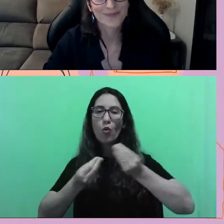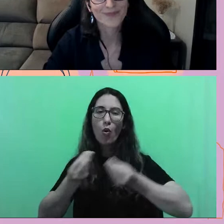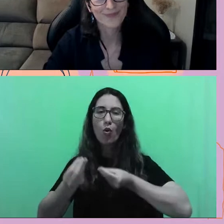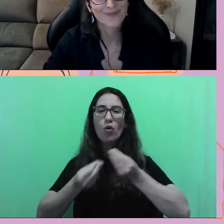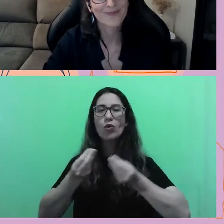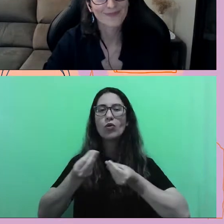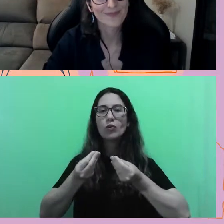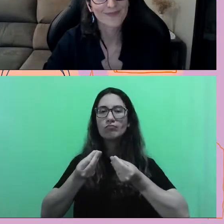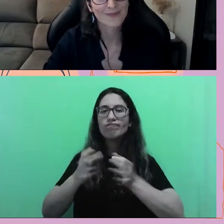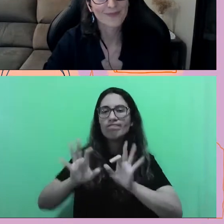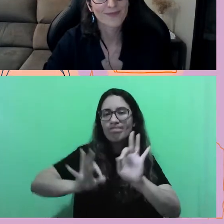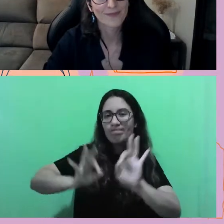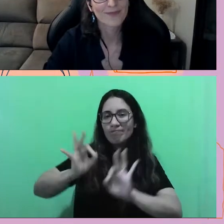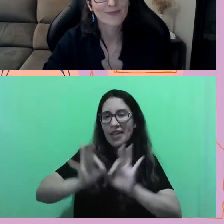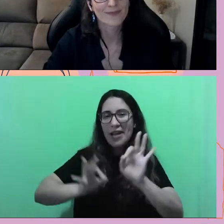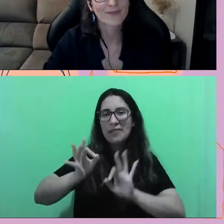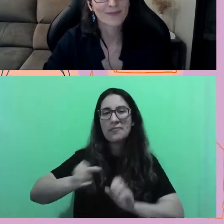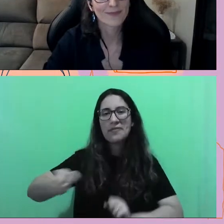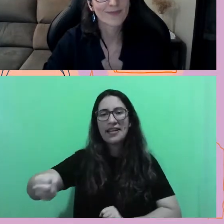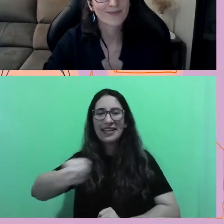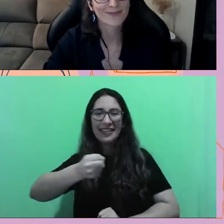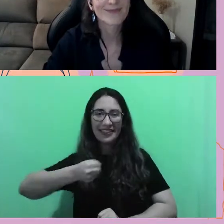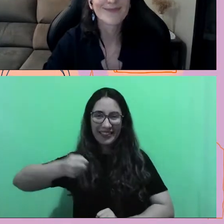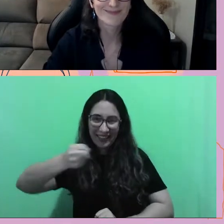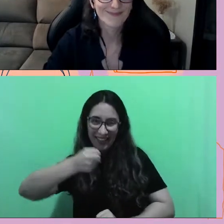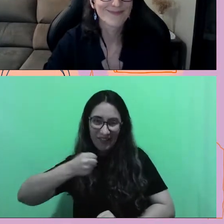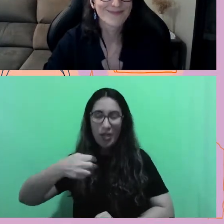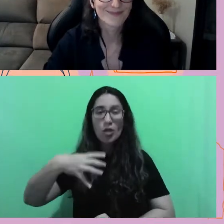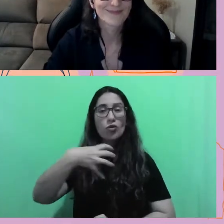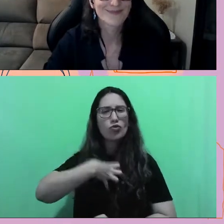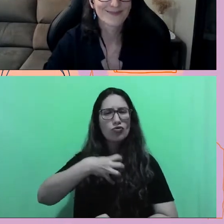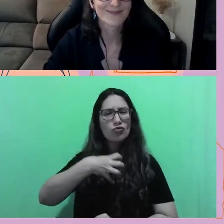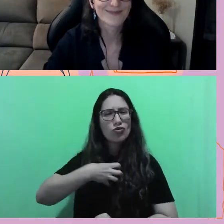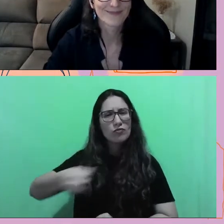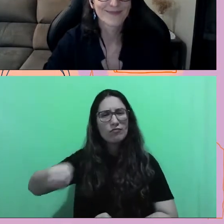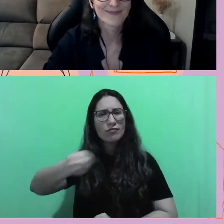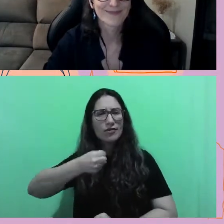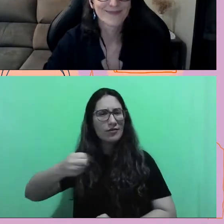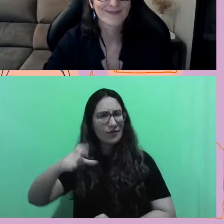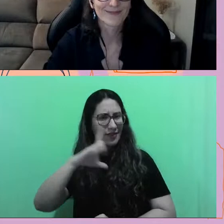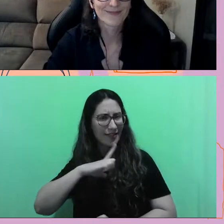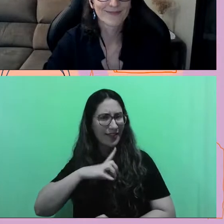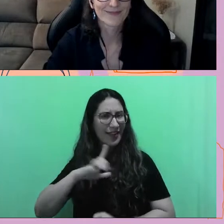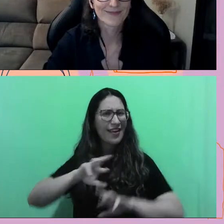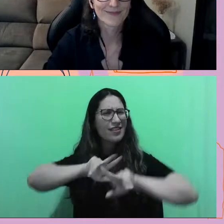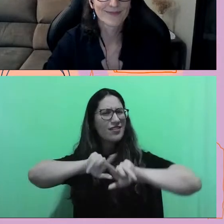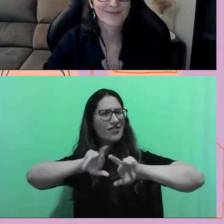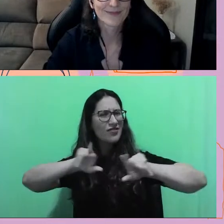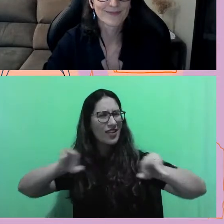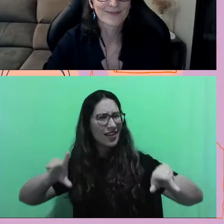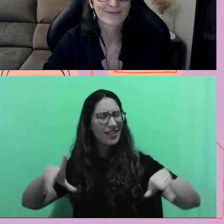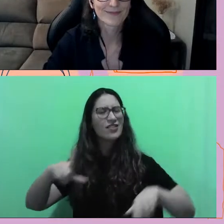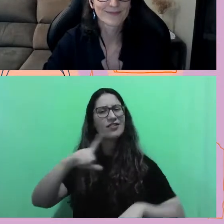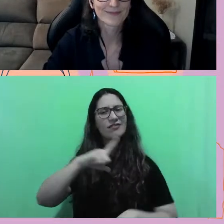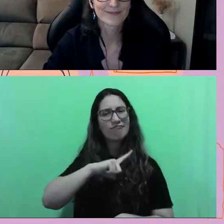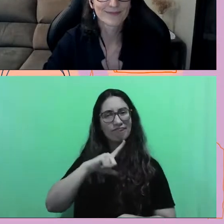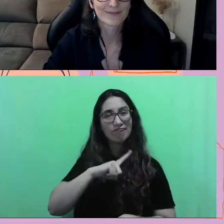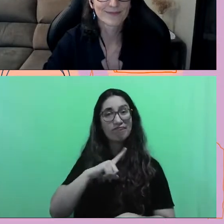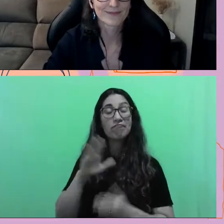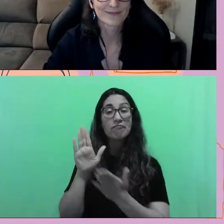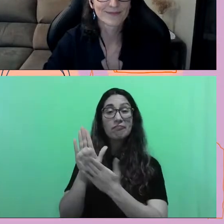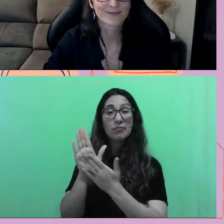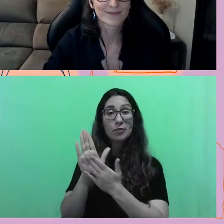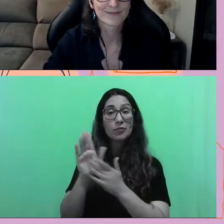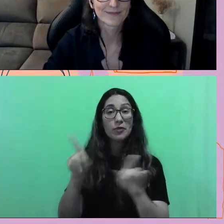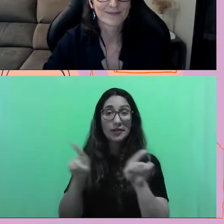ensinar os tipos de cerveja que existem, né? Os estilos diferentes, propor que a